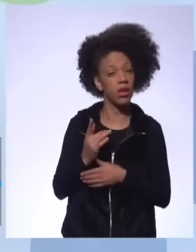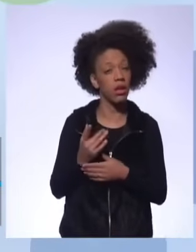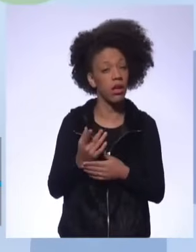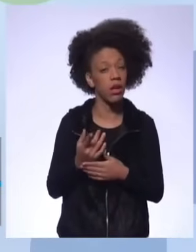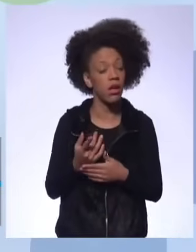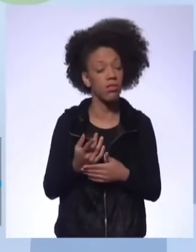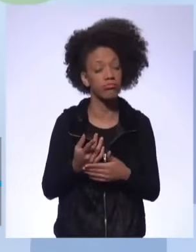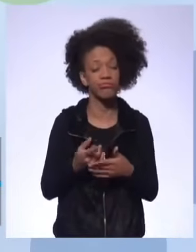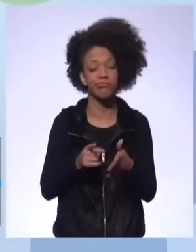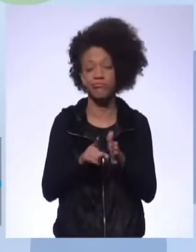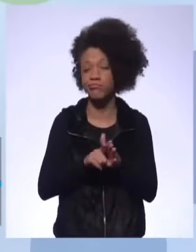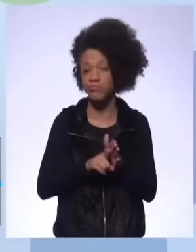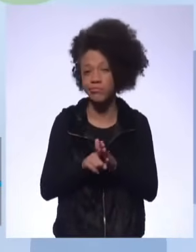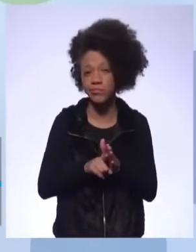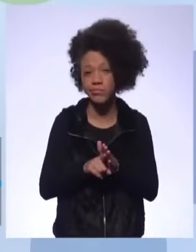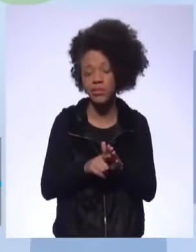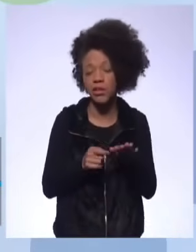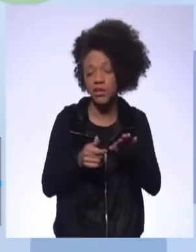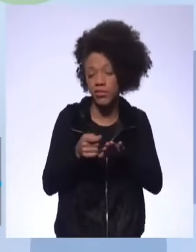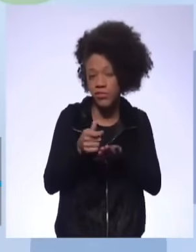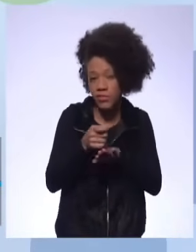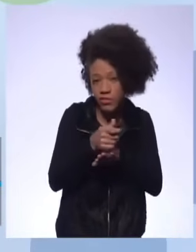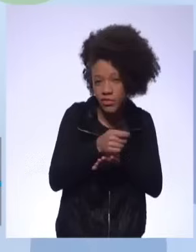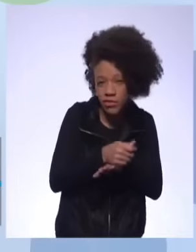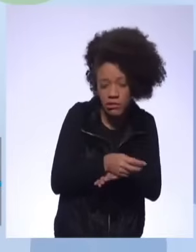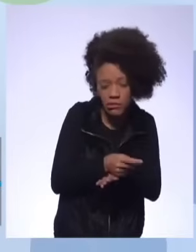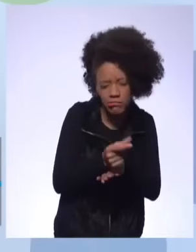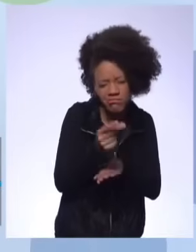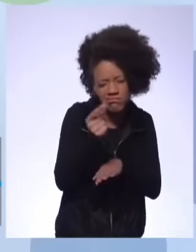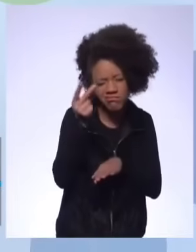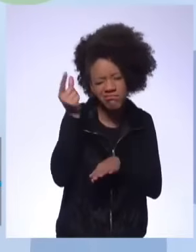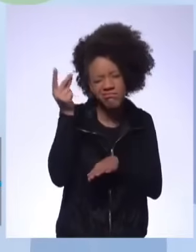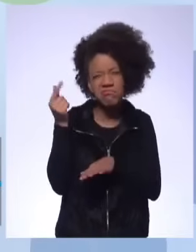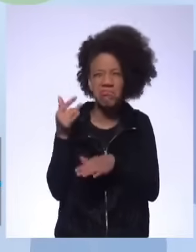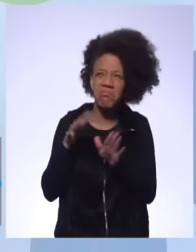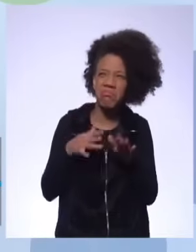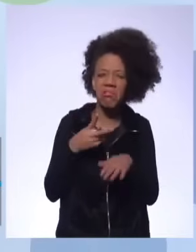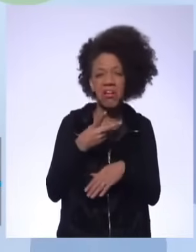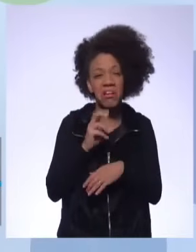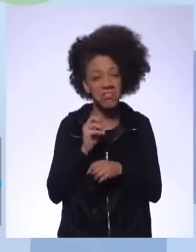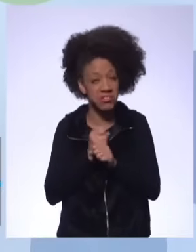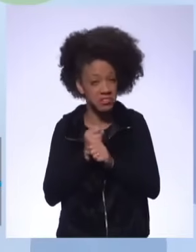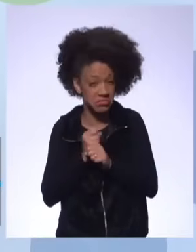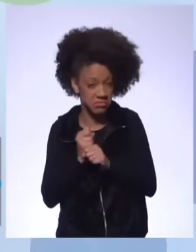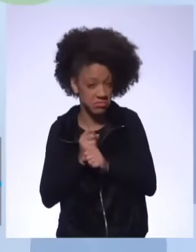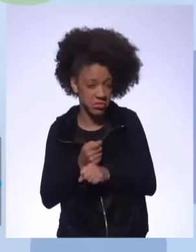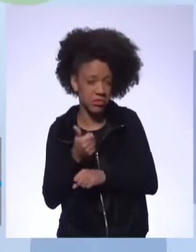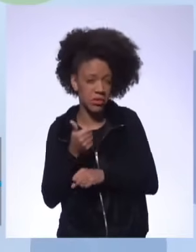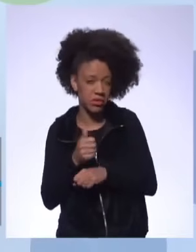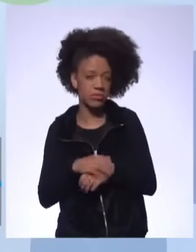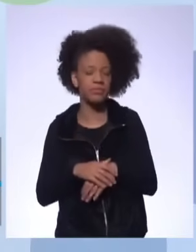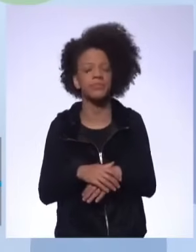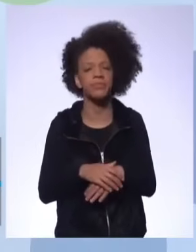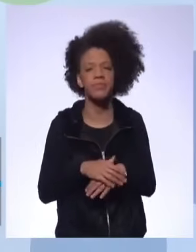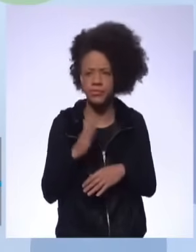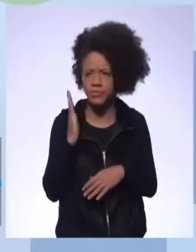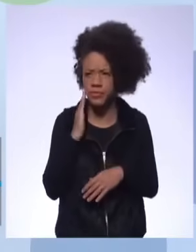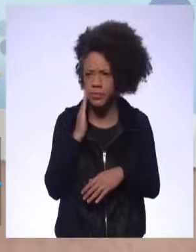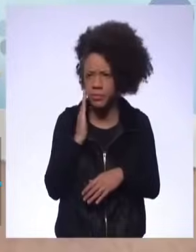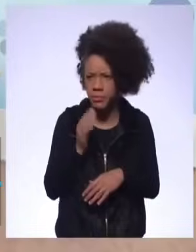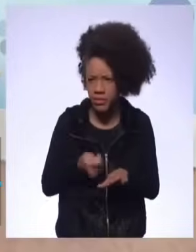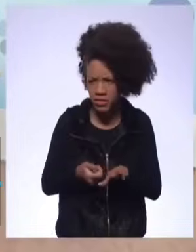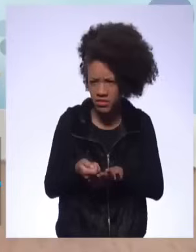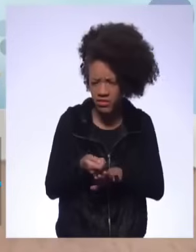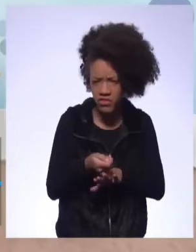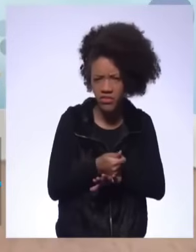totalmente infundada. É um fake news antigo, já deve ter pelo menos aí uns 20 anos quase, tá bom? Você sabia desse não sabia